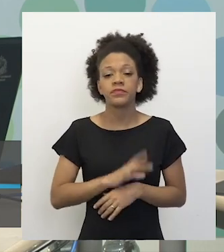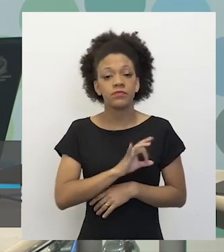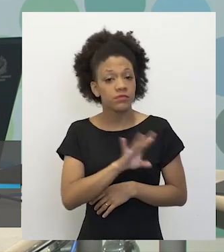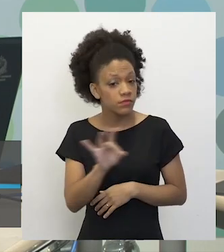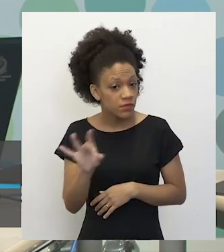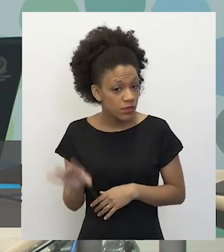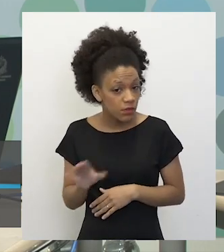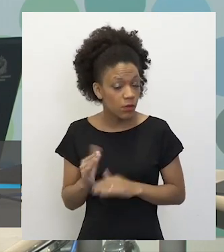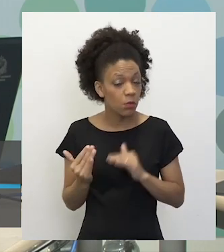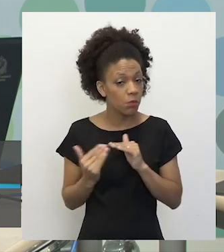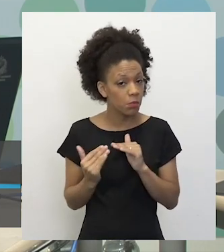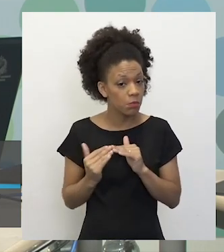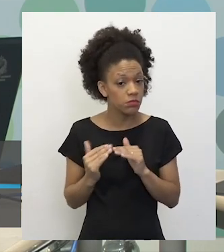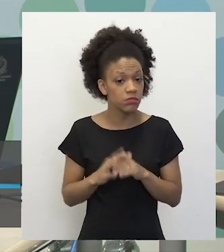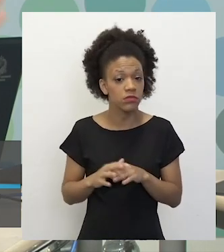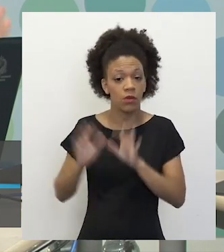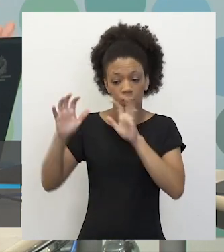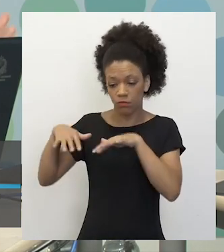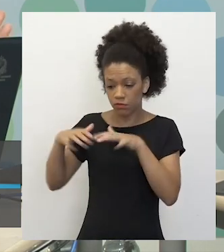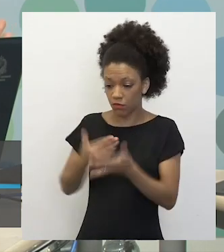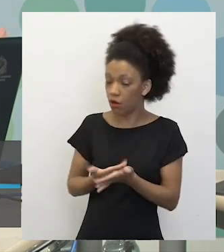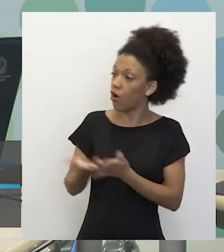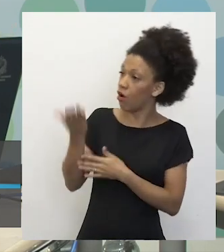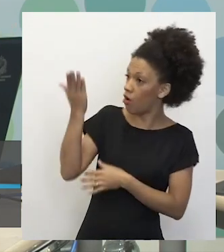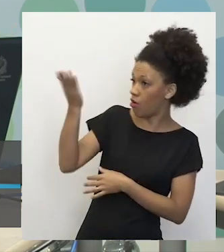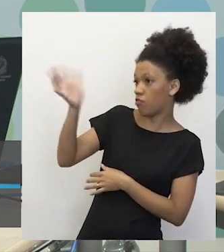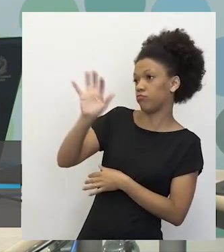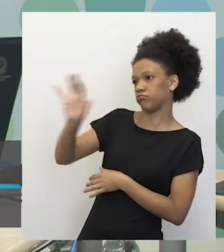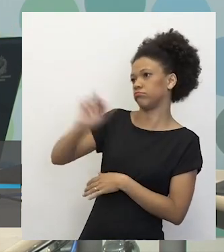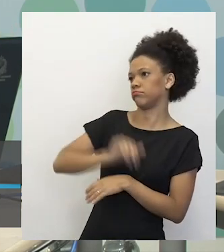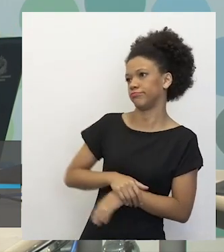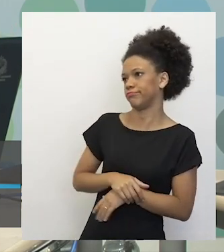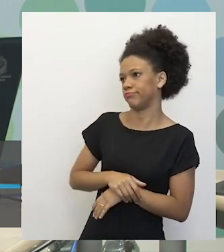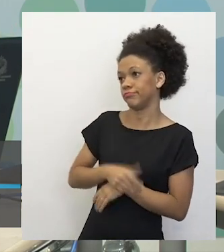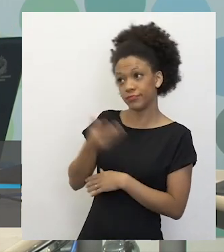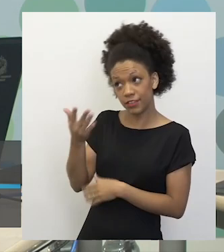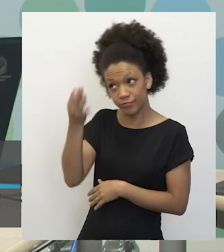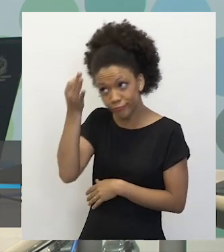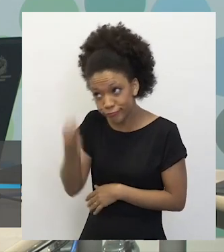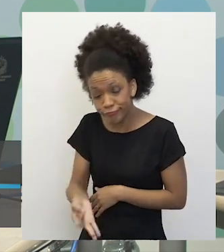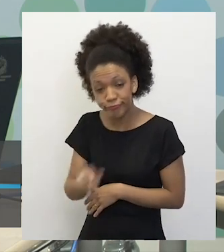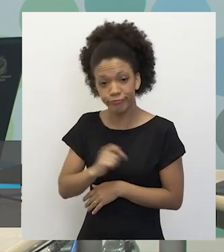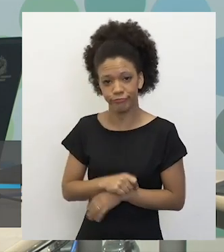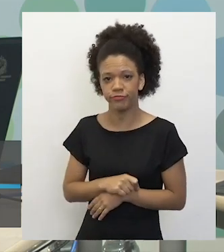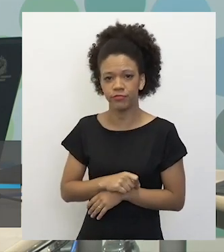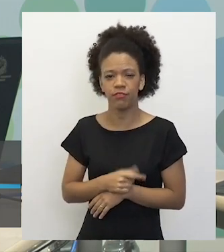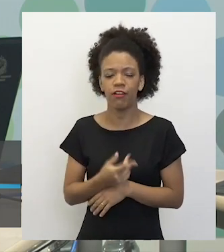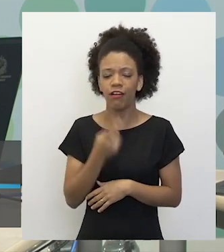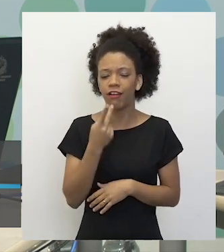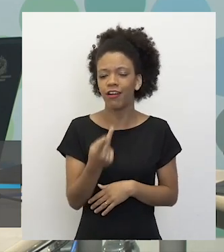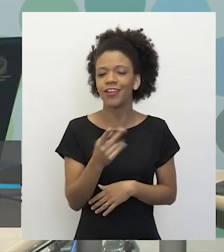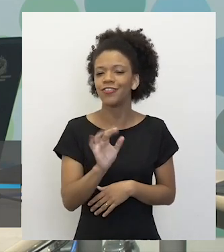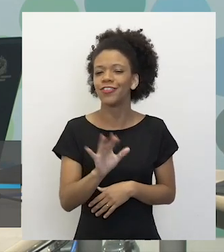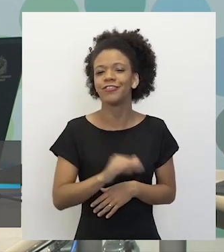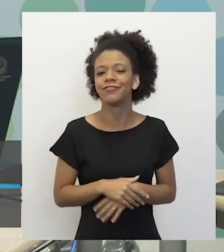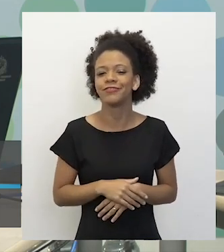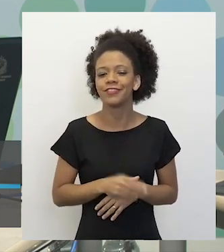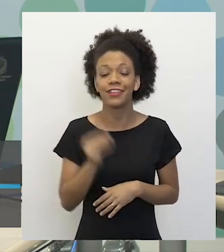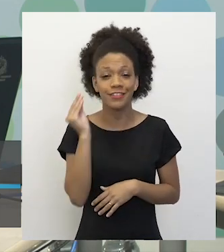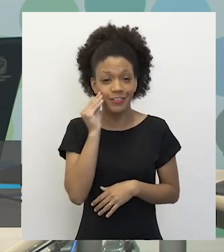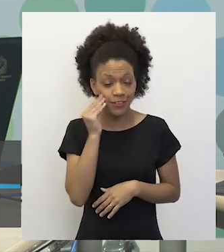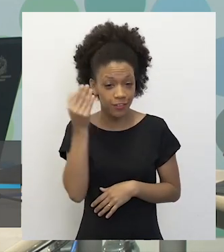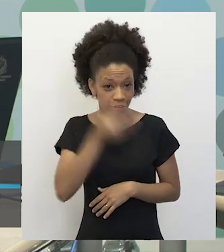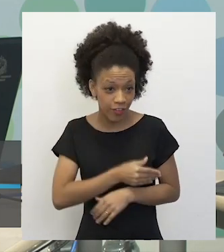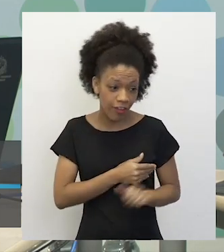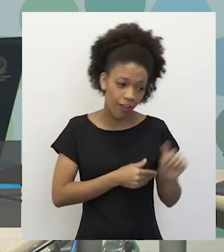sua confirmação, começou a chover, olha só. Tá vendo como deu vendo certo? como eu falei, estava certo? É aquela história, quando a gente fala, tenta provar por A